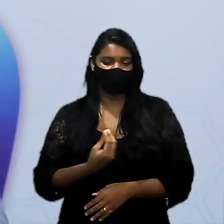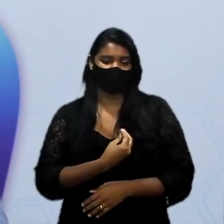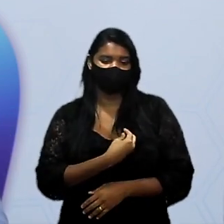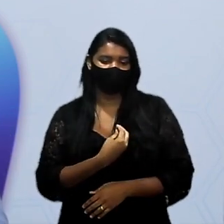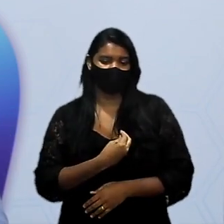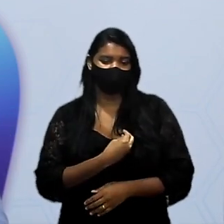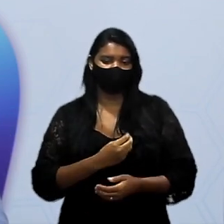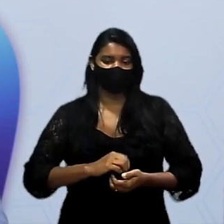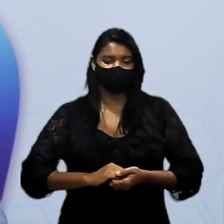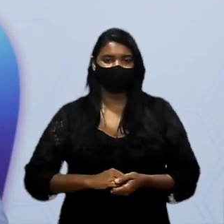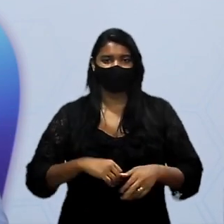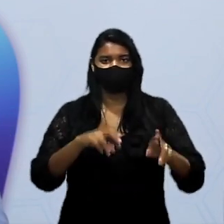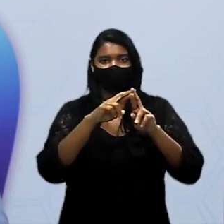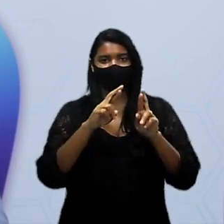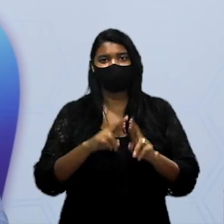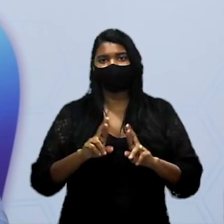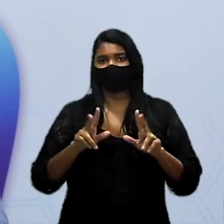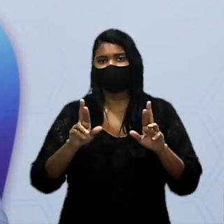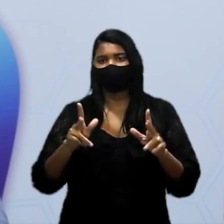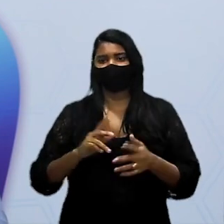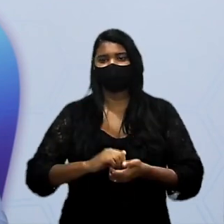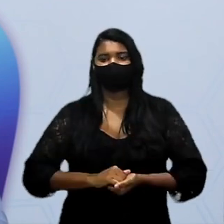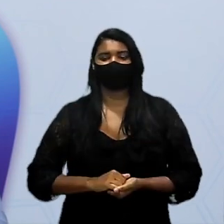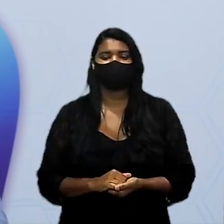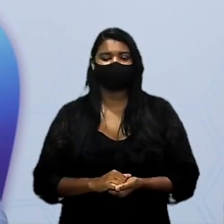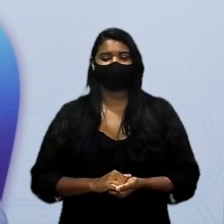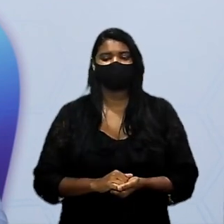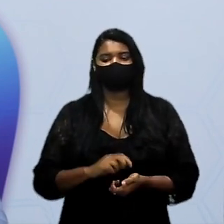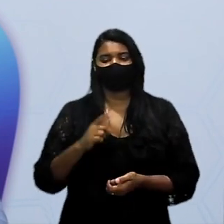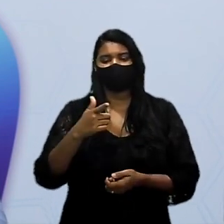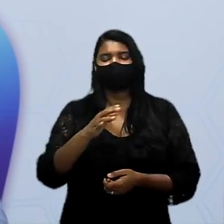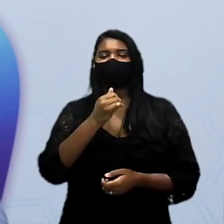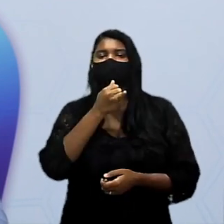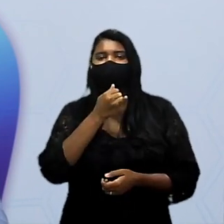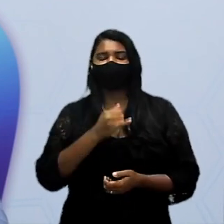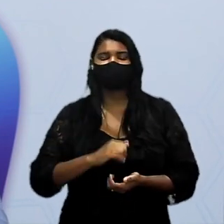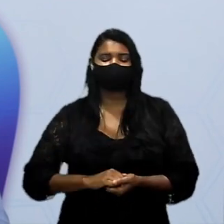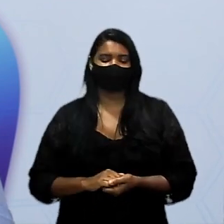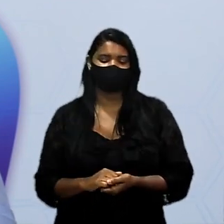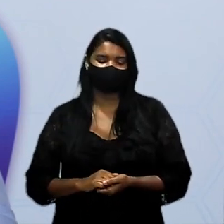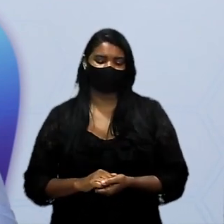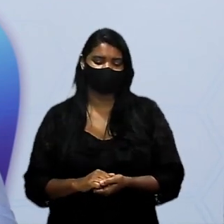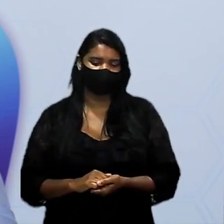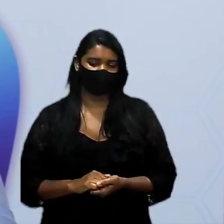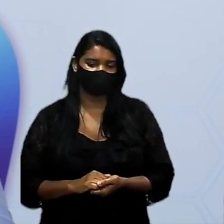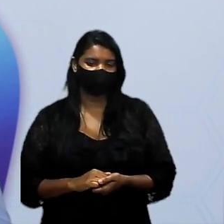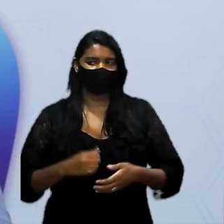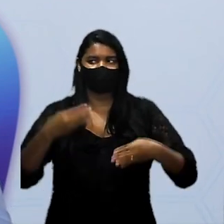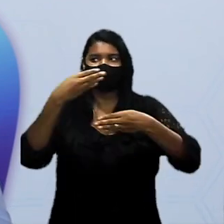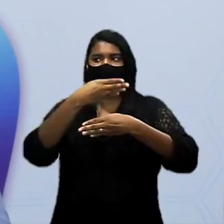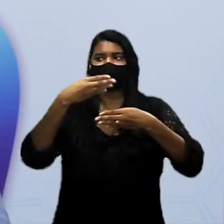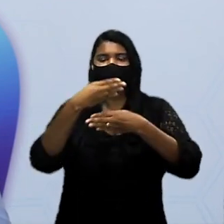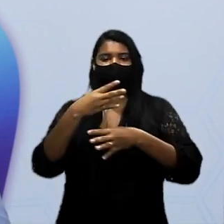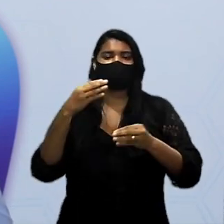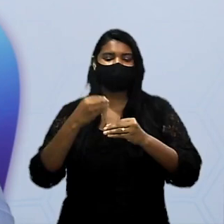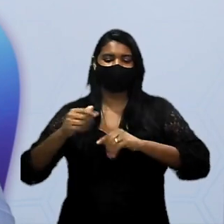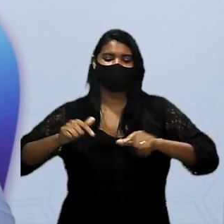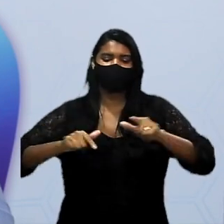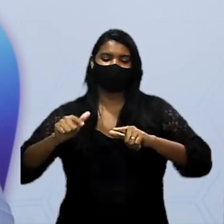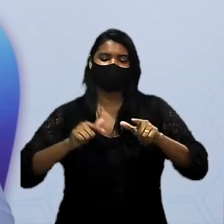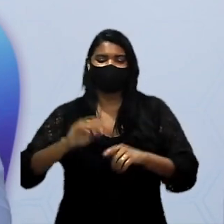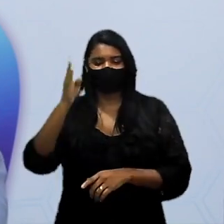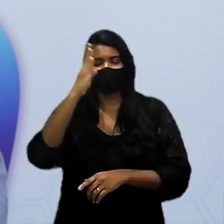vivenciar uma relação diferente. Não é à toa que, por exemplo, o SEBRAE, que é o Serviço Brasileiro de Apoio